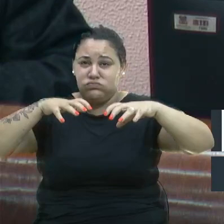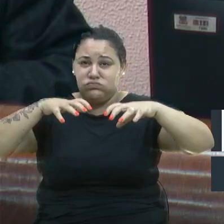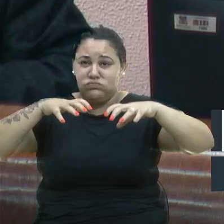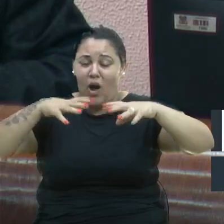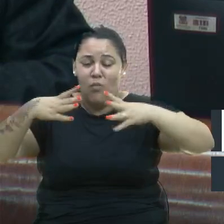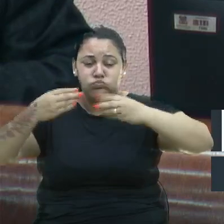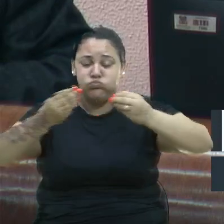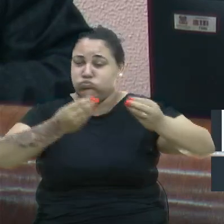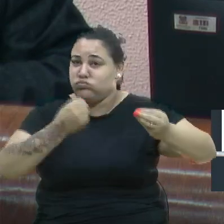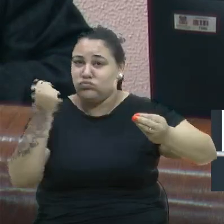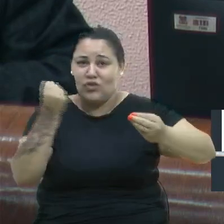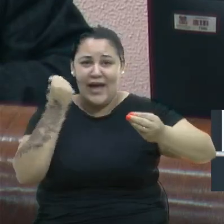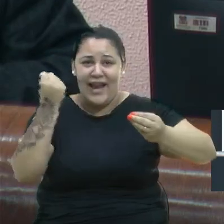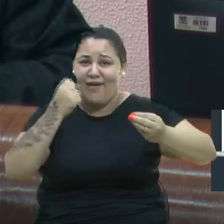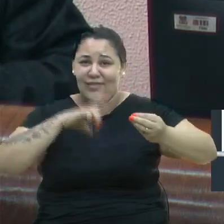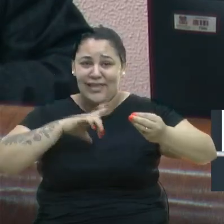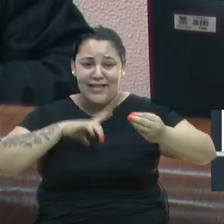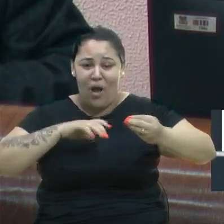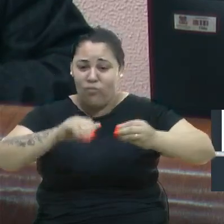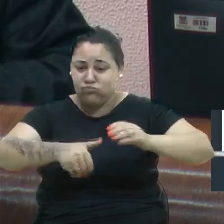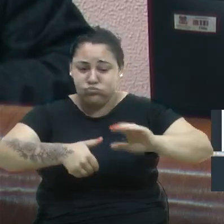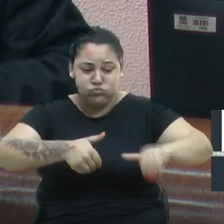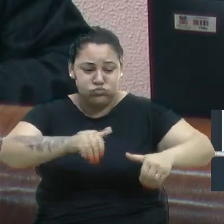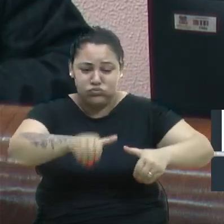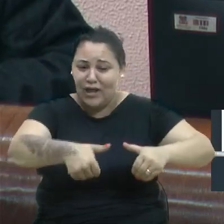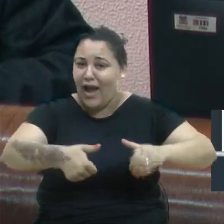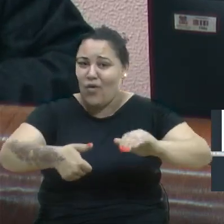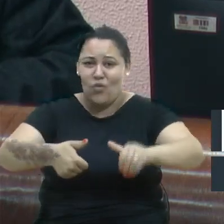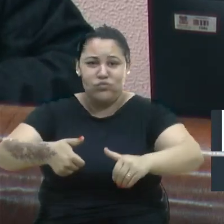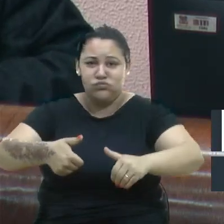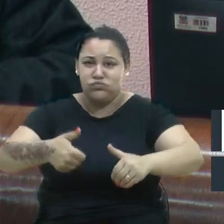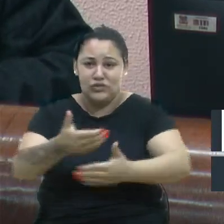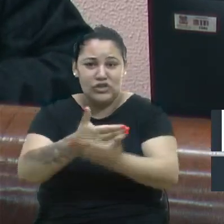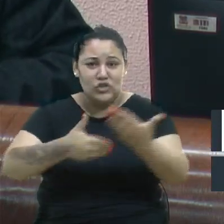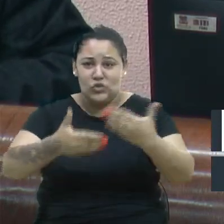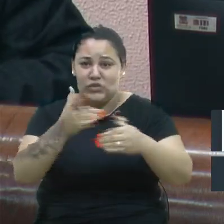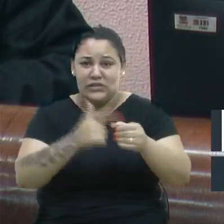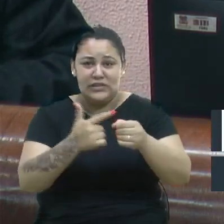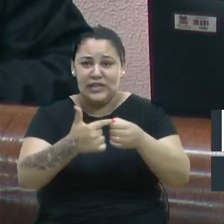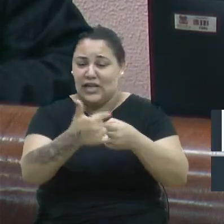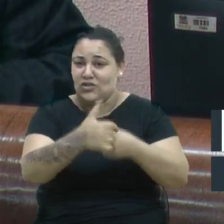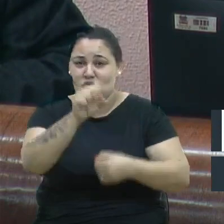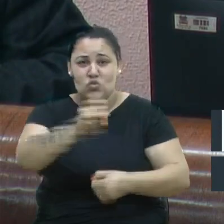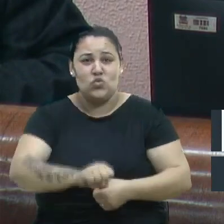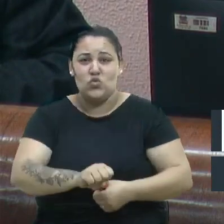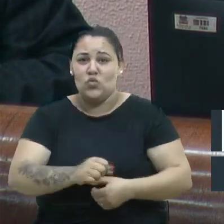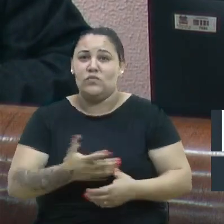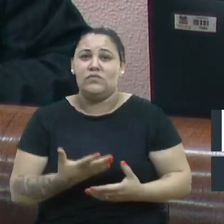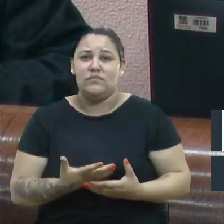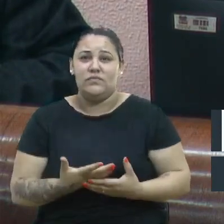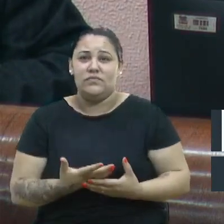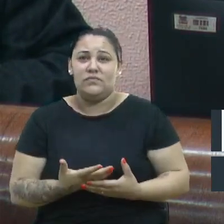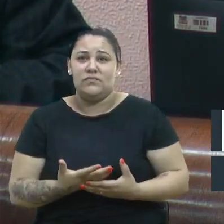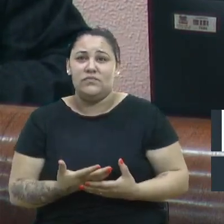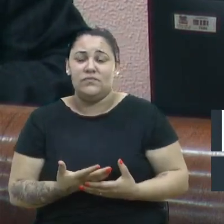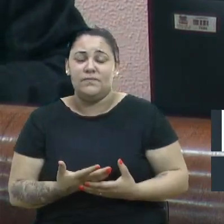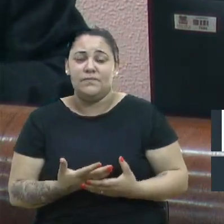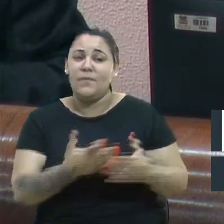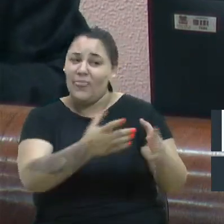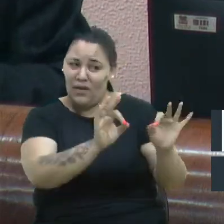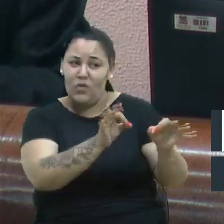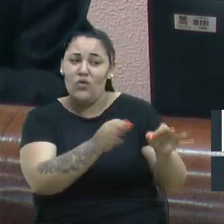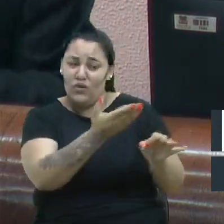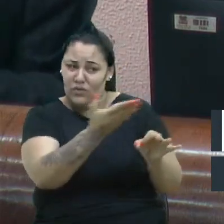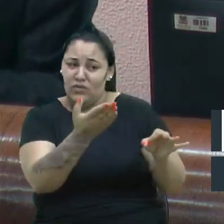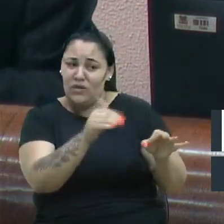Grande do Sul. Isso não tem como se omitir. Eu não posso deixar de... Não, vereador, eu não posso, eu concordo com os